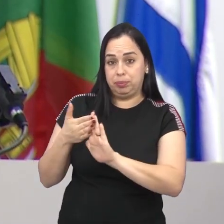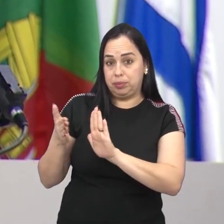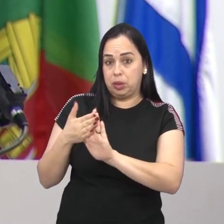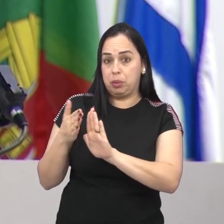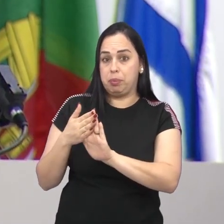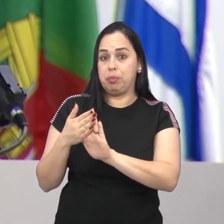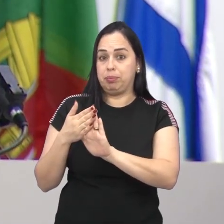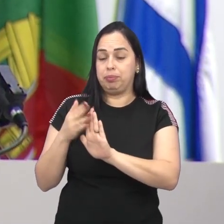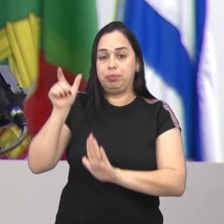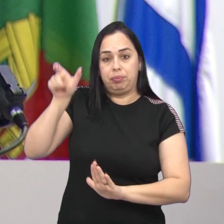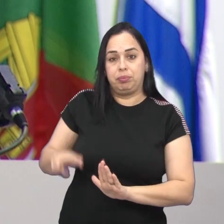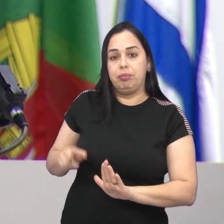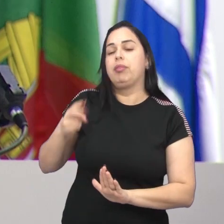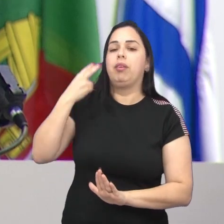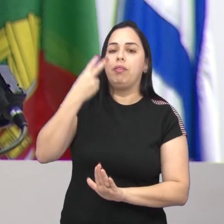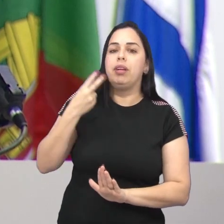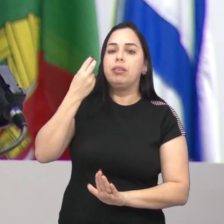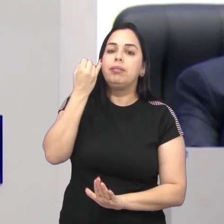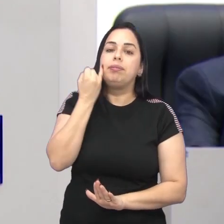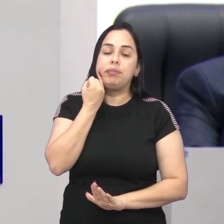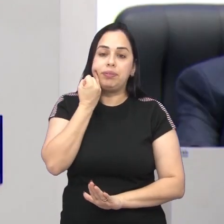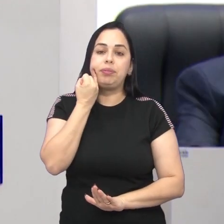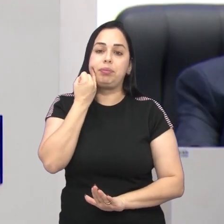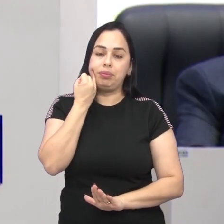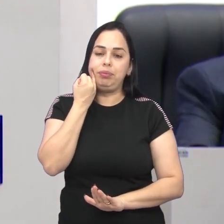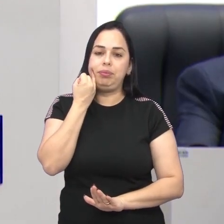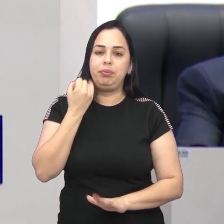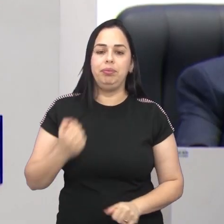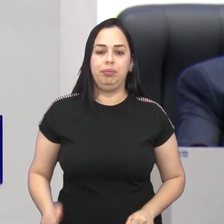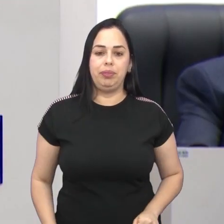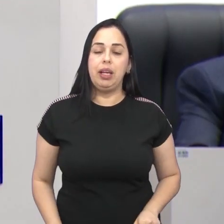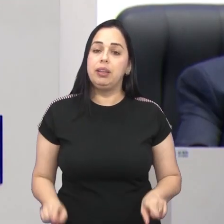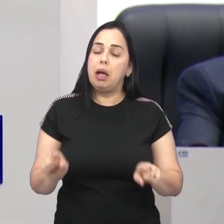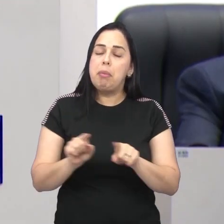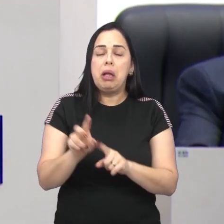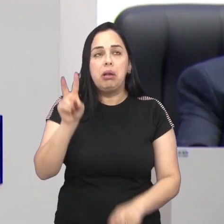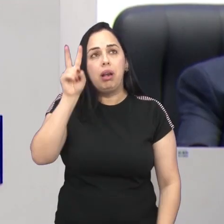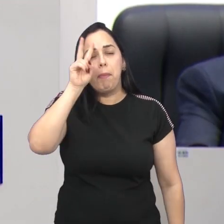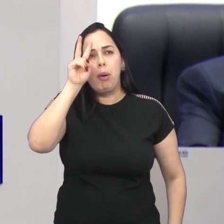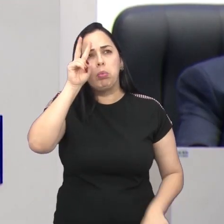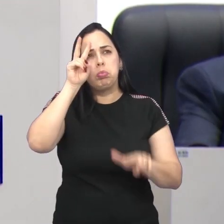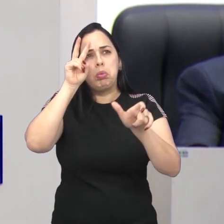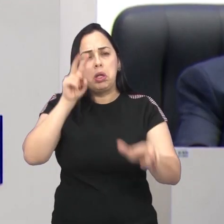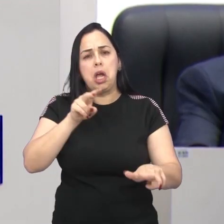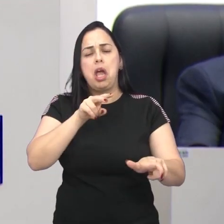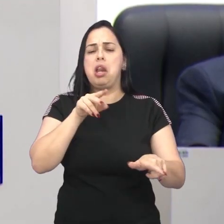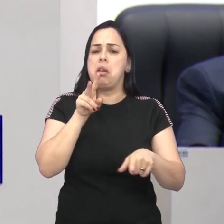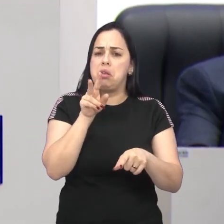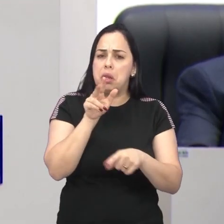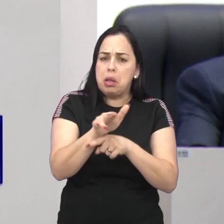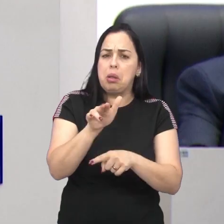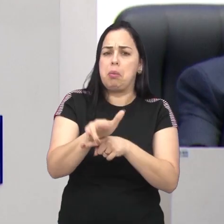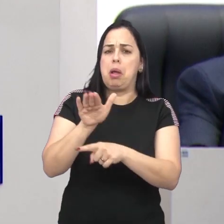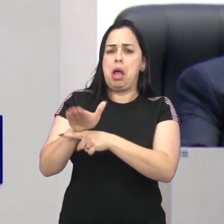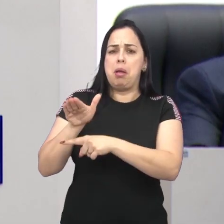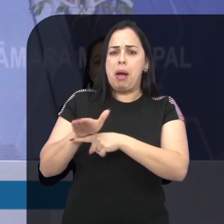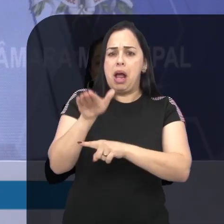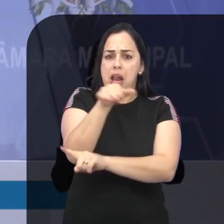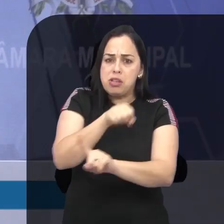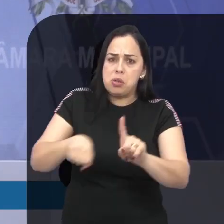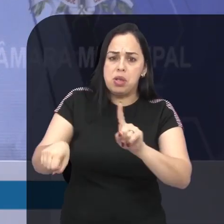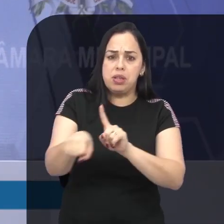cidadão joseense ao Fernando Augusto Evaristo, o vereador Zé Luiz também lembrou o trabalho social feito pelo